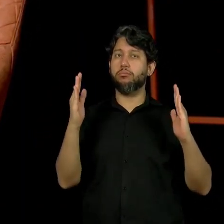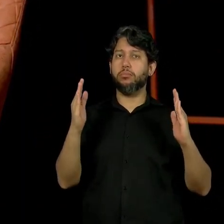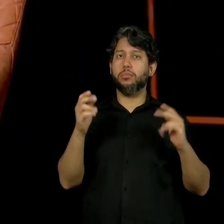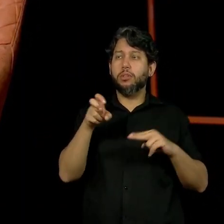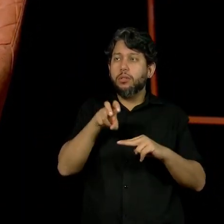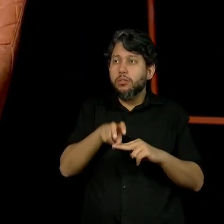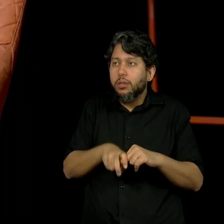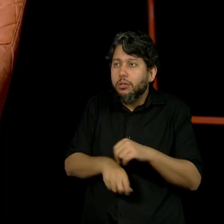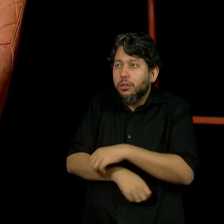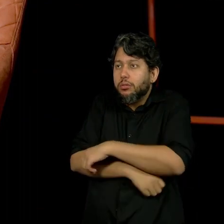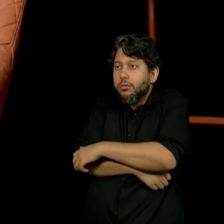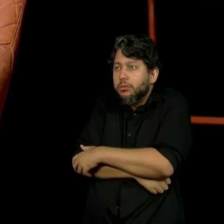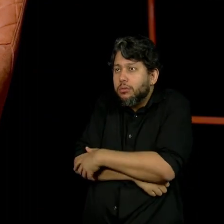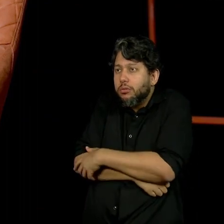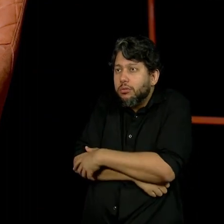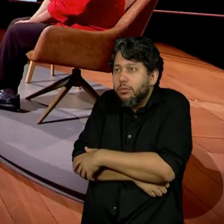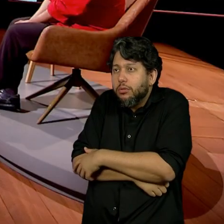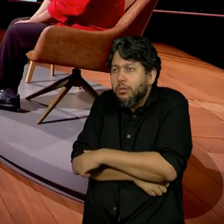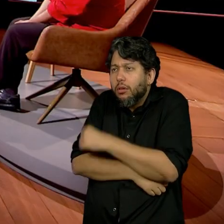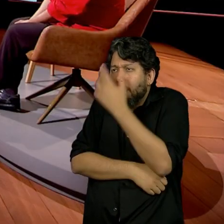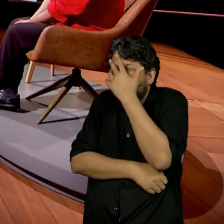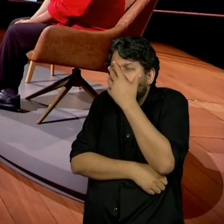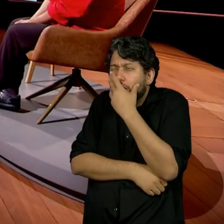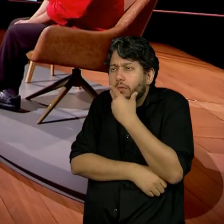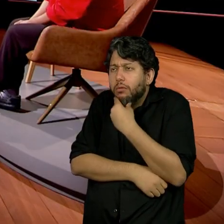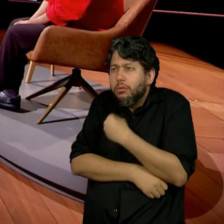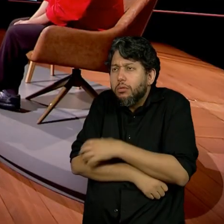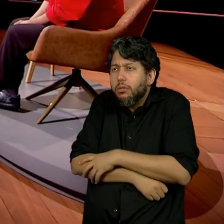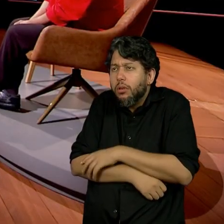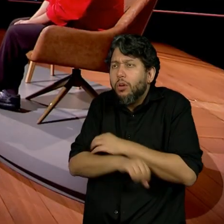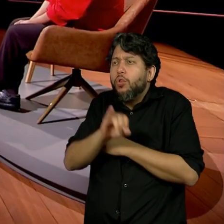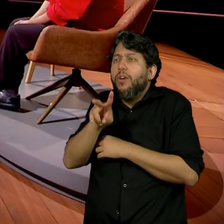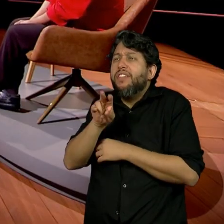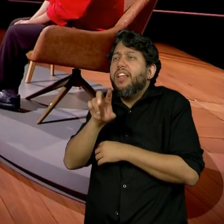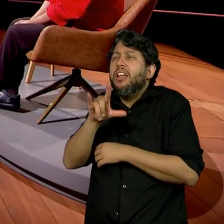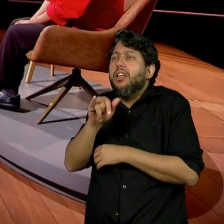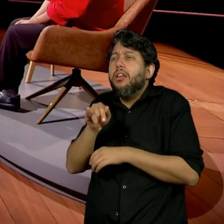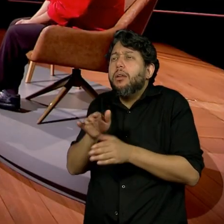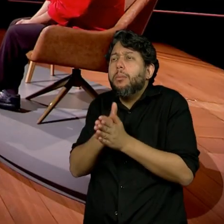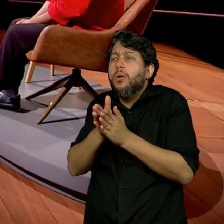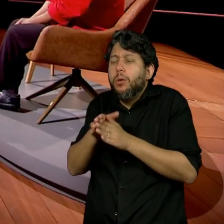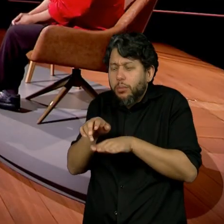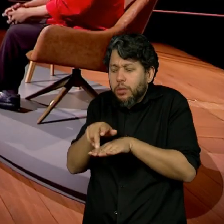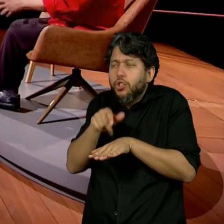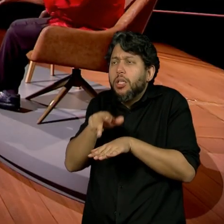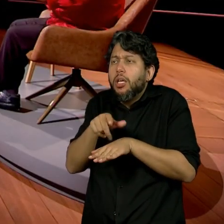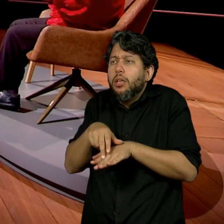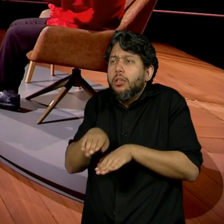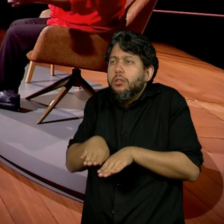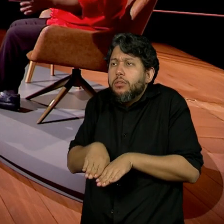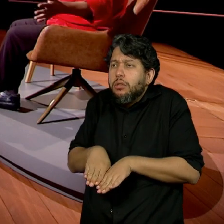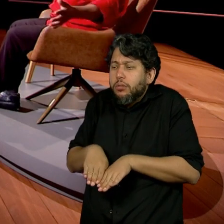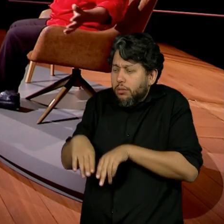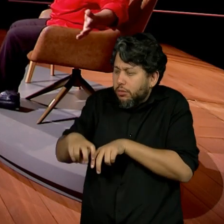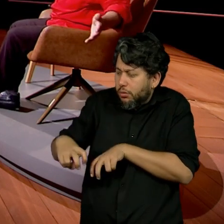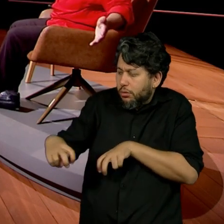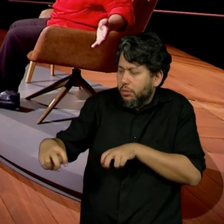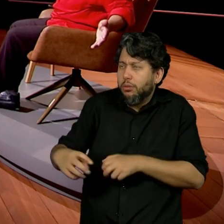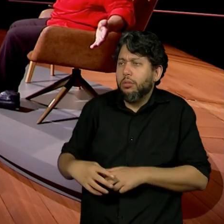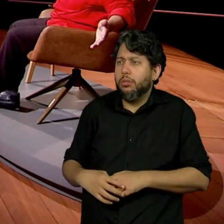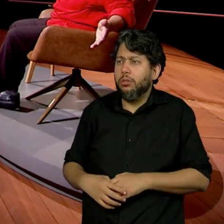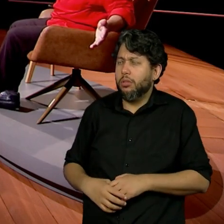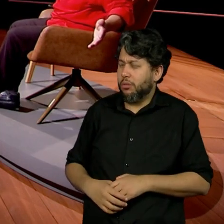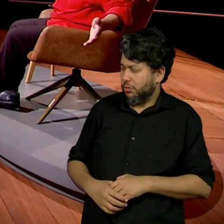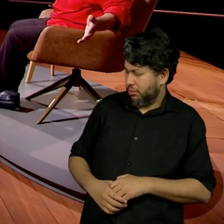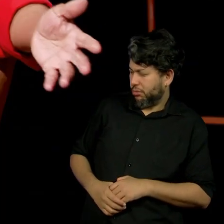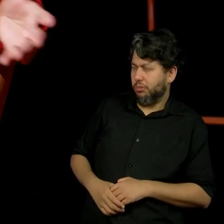aqui, o Zeca, carinha murcha, né, tal, Jovelina de chinelo de dedo, né? Mas, tal, aquele pessoal todo tal. Eu falei, esse pessoal,